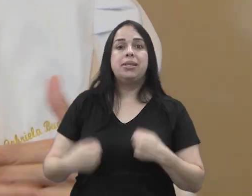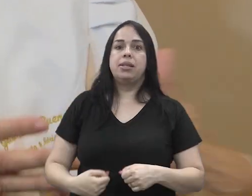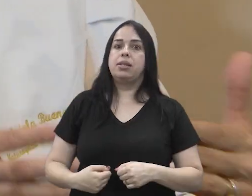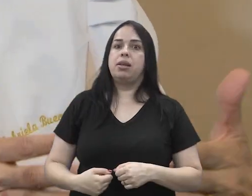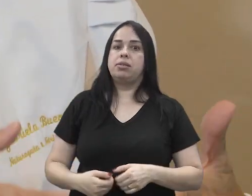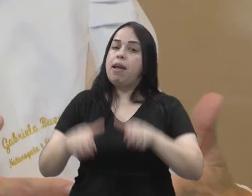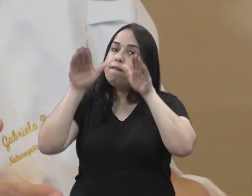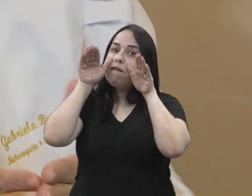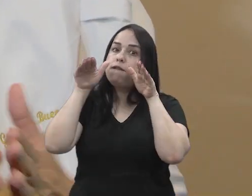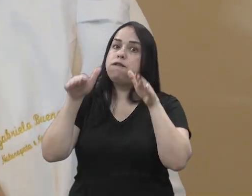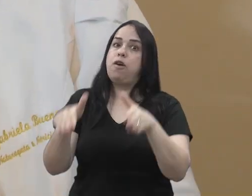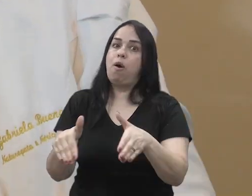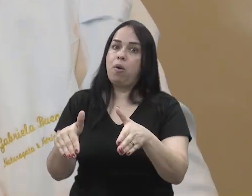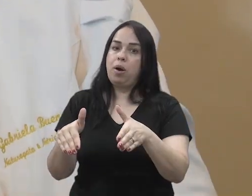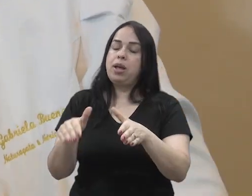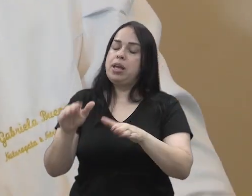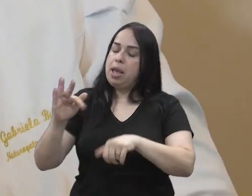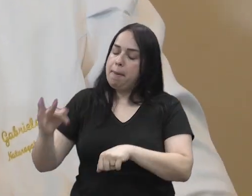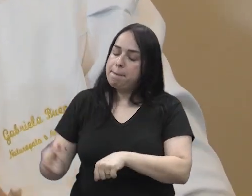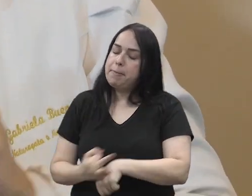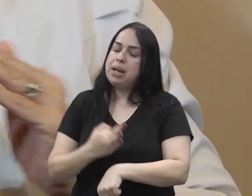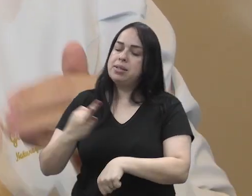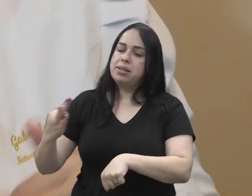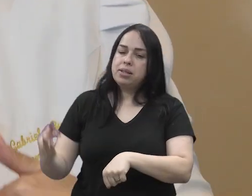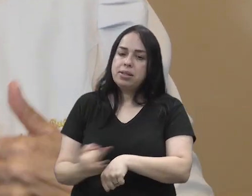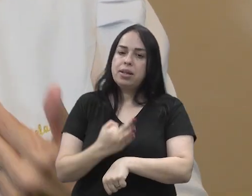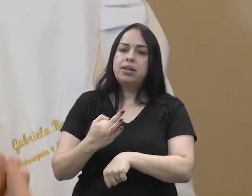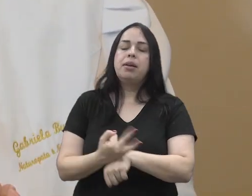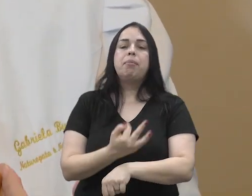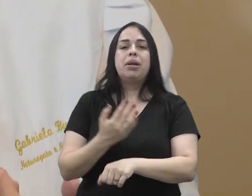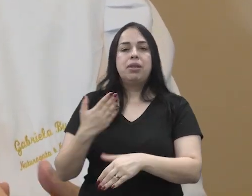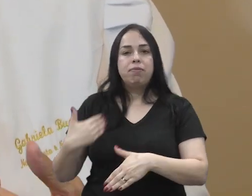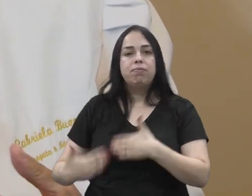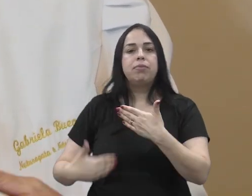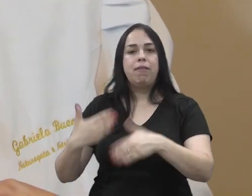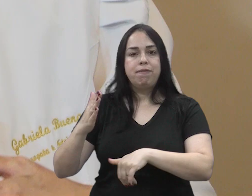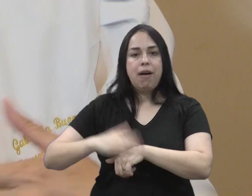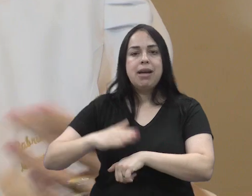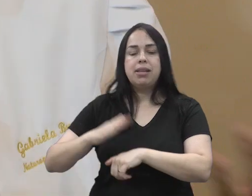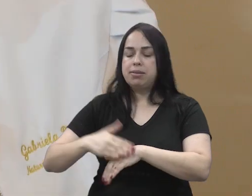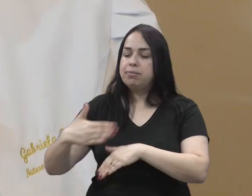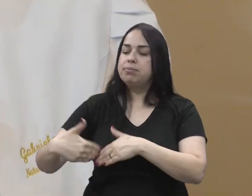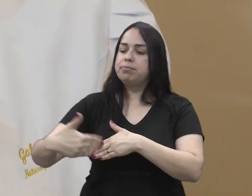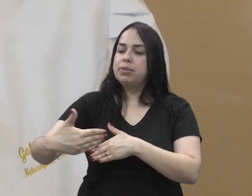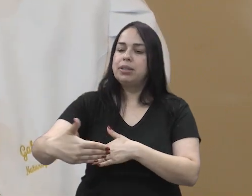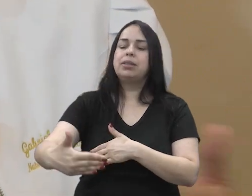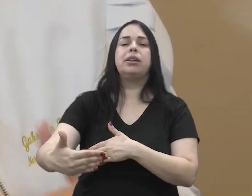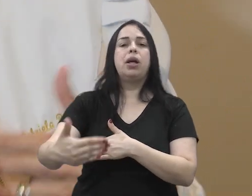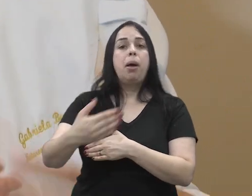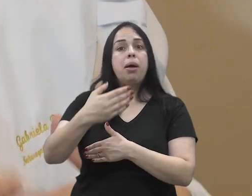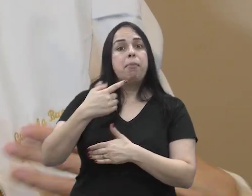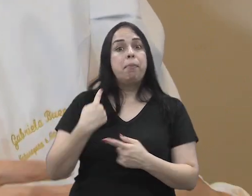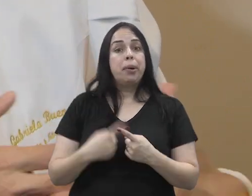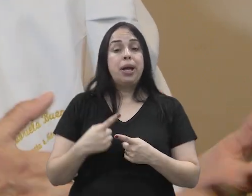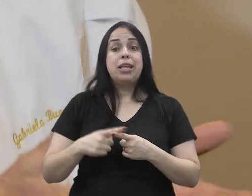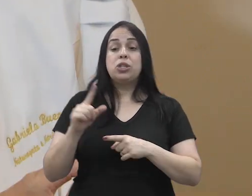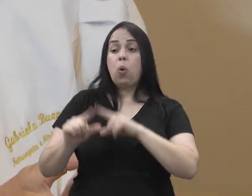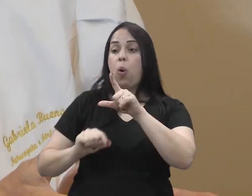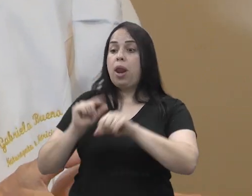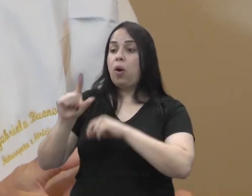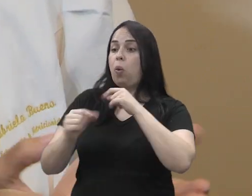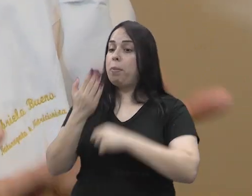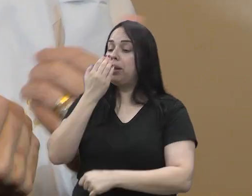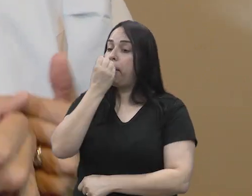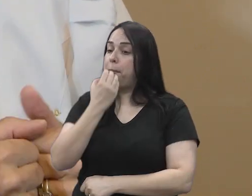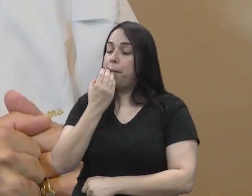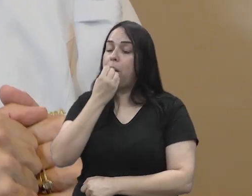você precisa ter disciplina e consistência. Então você precisa conseguir fazer as mesmas coisas por muito tempo, fazer essas boas escolhas por